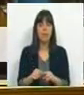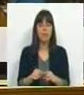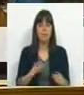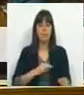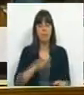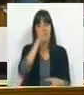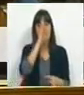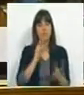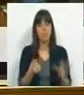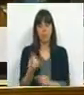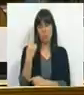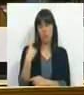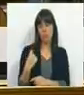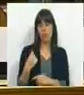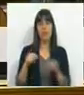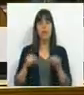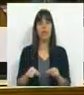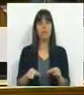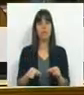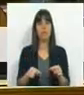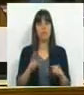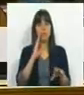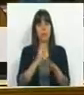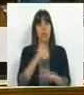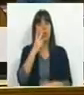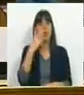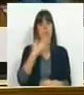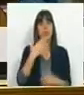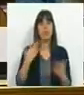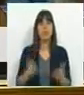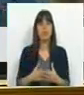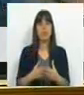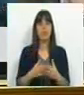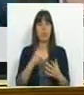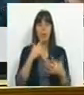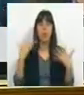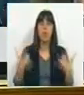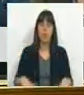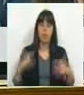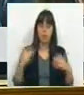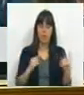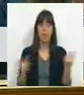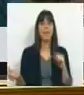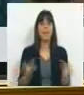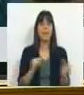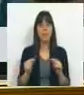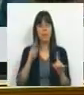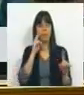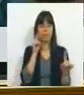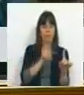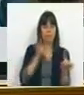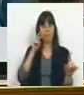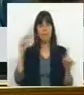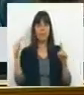2016, o Sr. Ministro, ontem foi aqui, nos últimos dois dias, um intenso debate sobre as visões